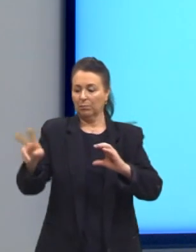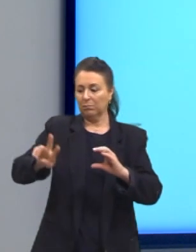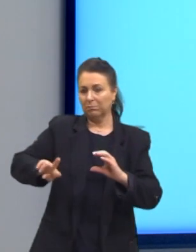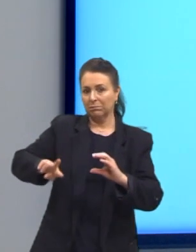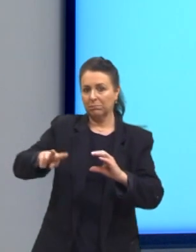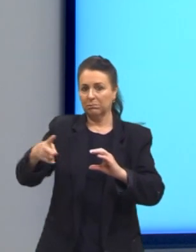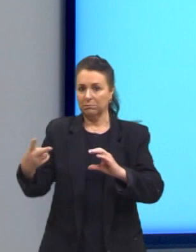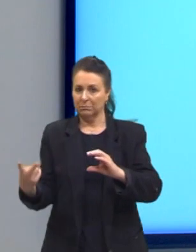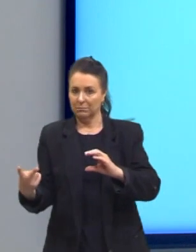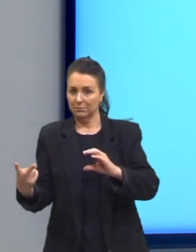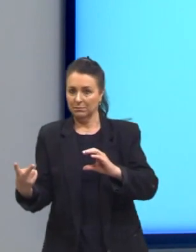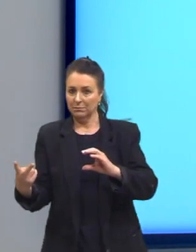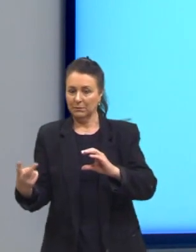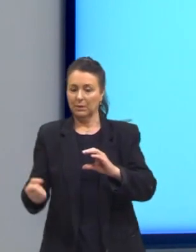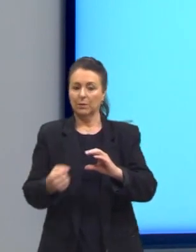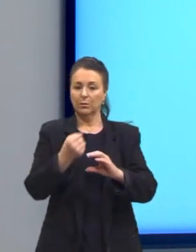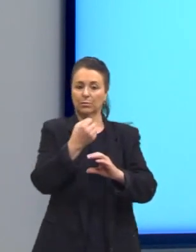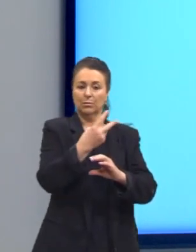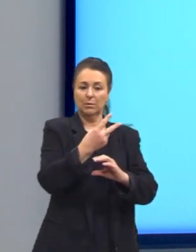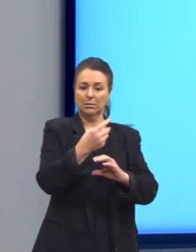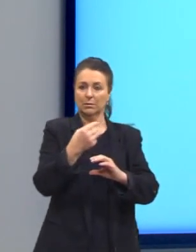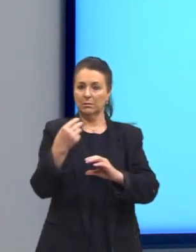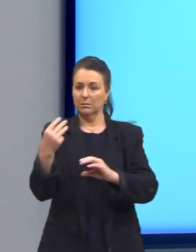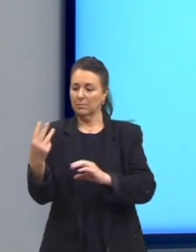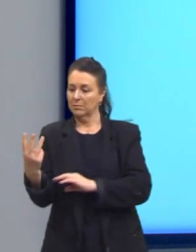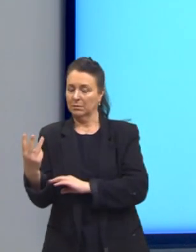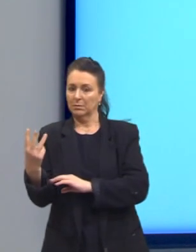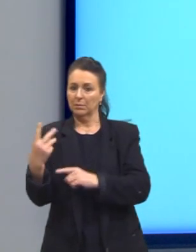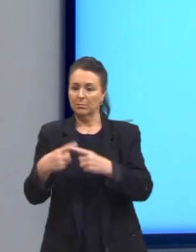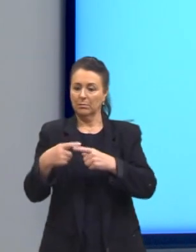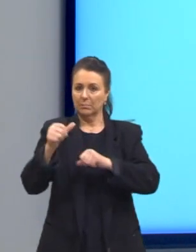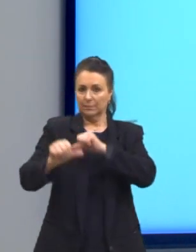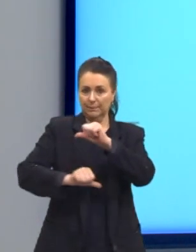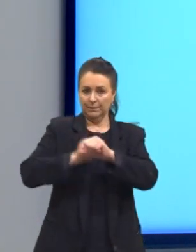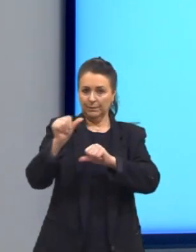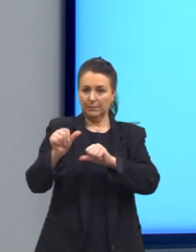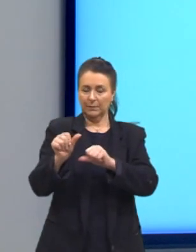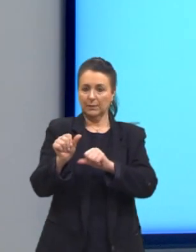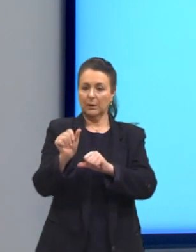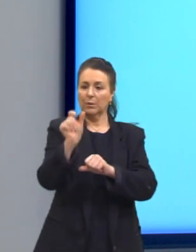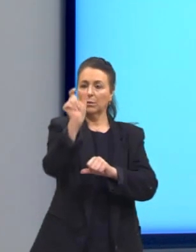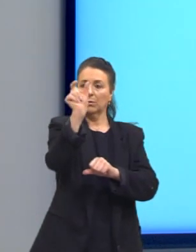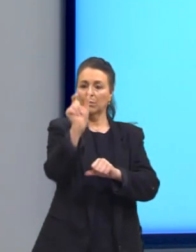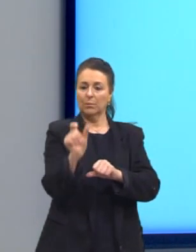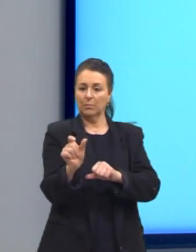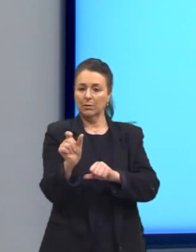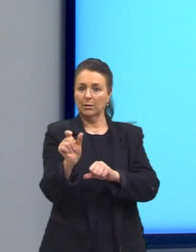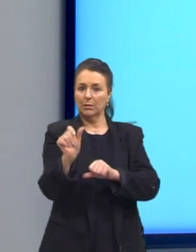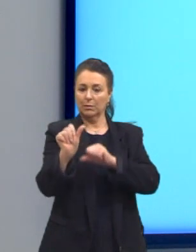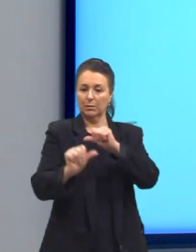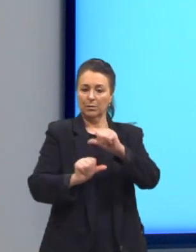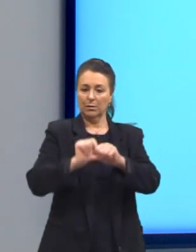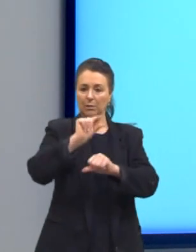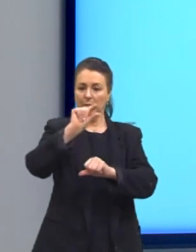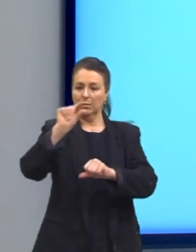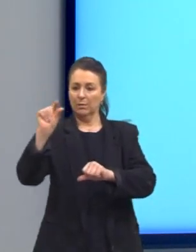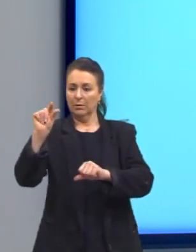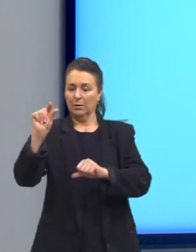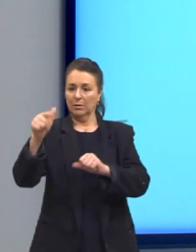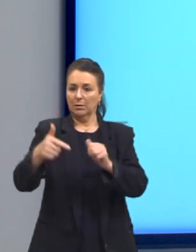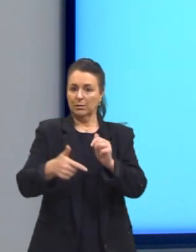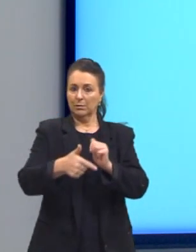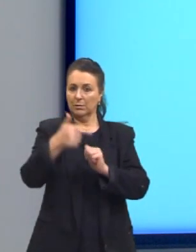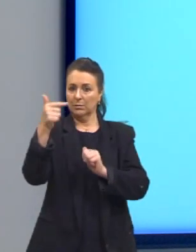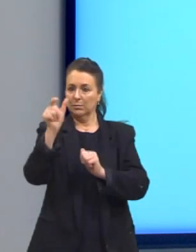inverso ela vai ser uma matriz 2 por 3 Então a primeira coluna vira primeira linha e a segunda coluna